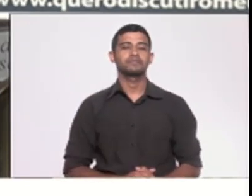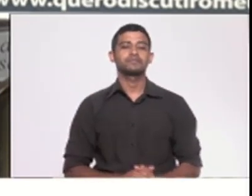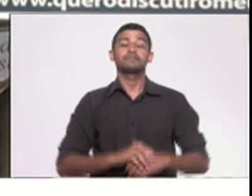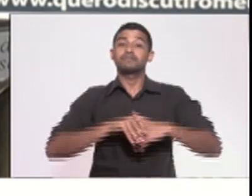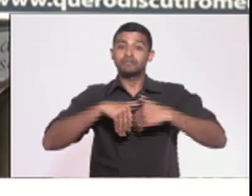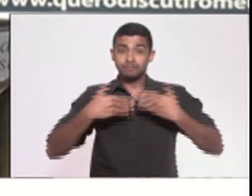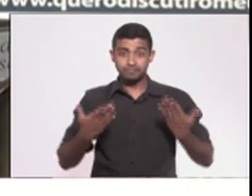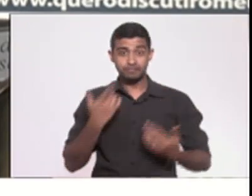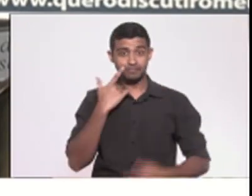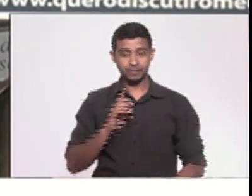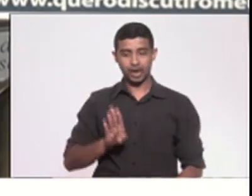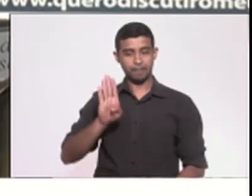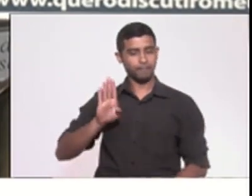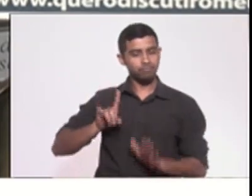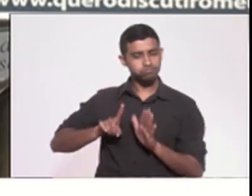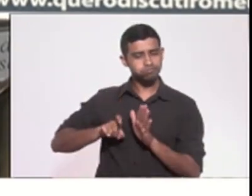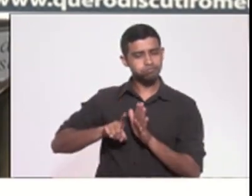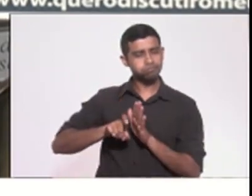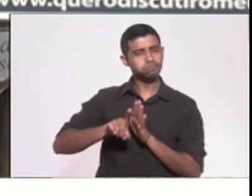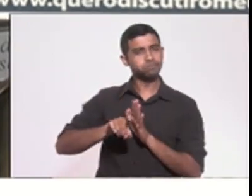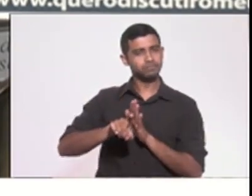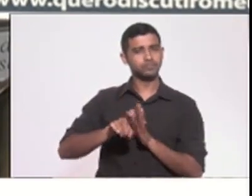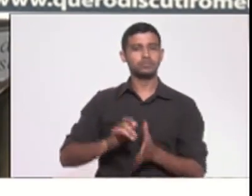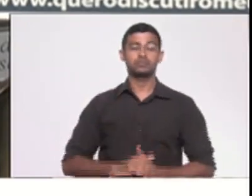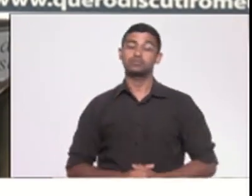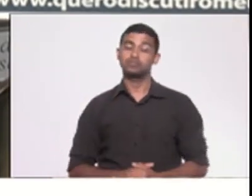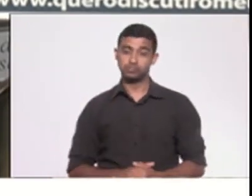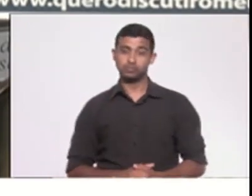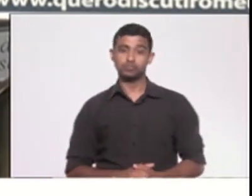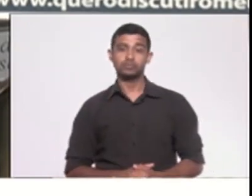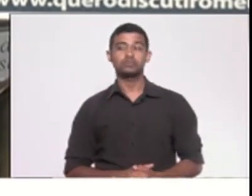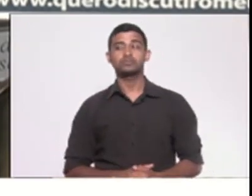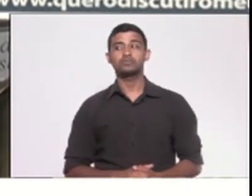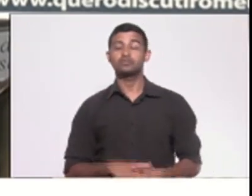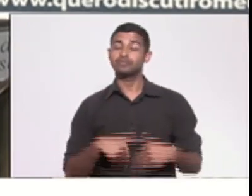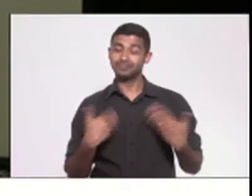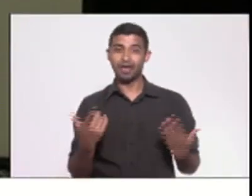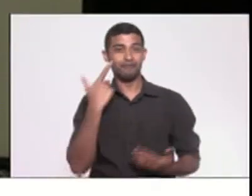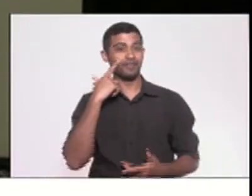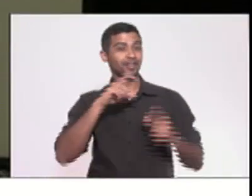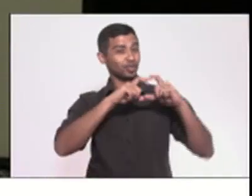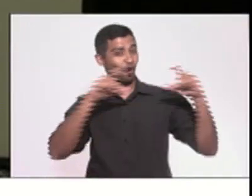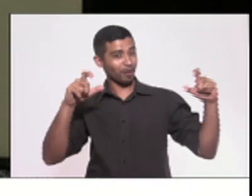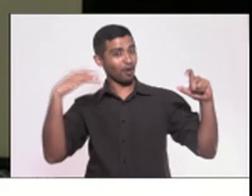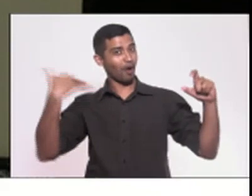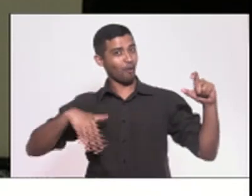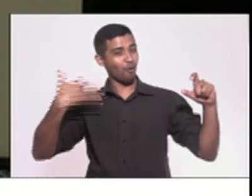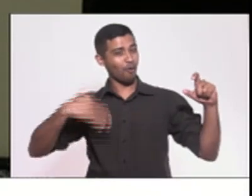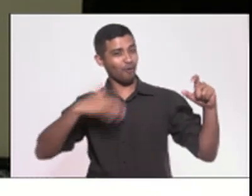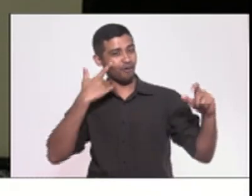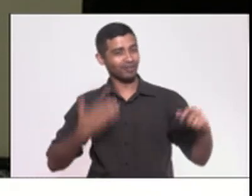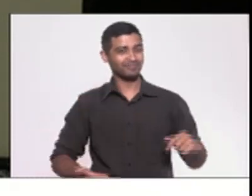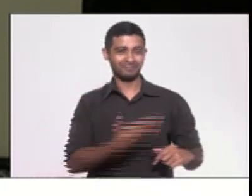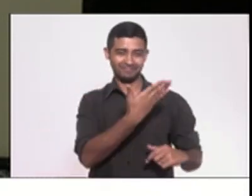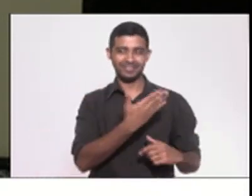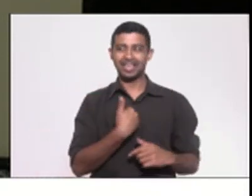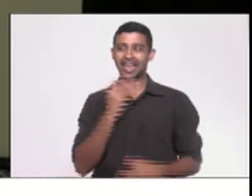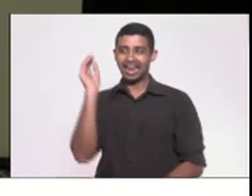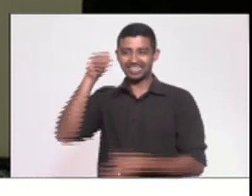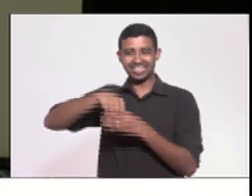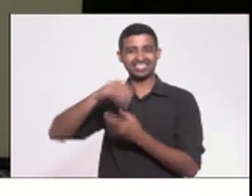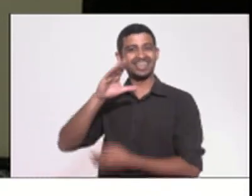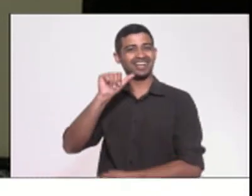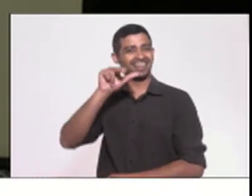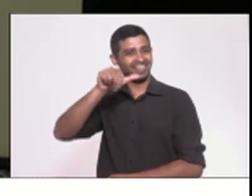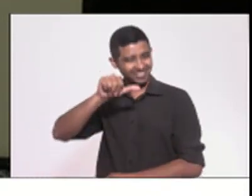Então, essa bactéria é a Gluconacetobacter diazotróficos, né, tem um nome grande, ela vive dentro da